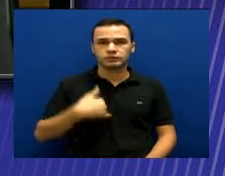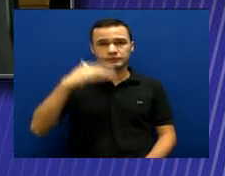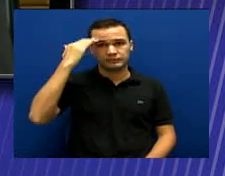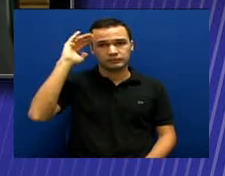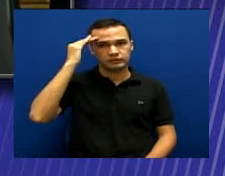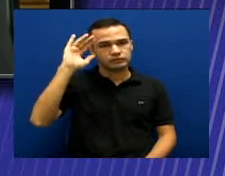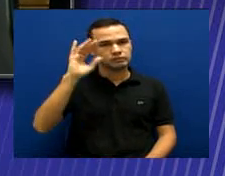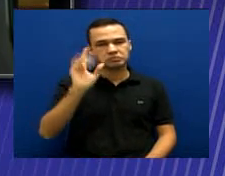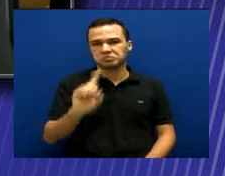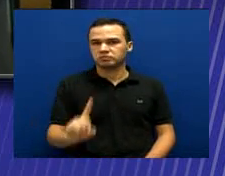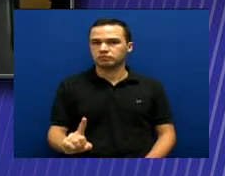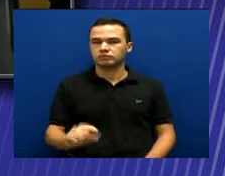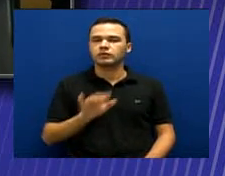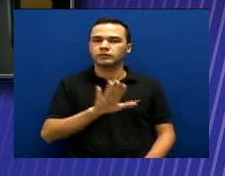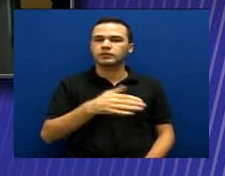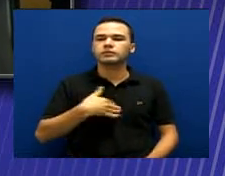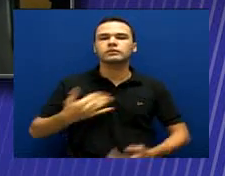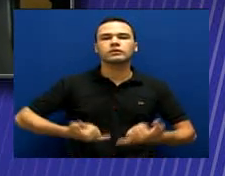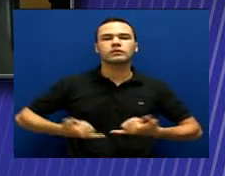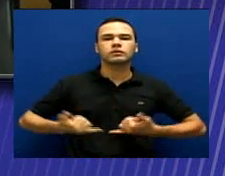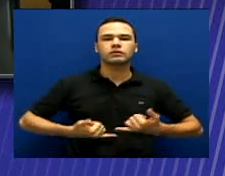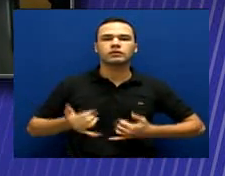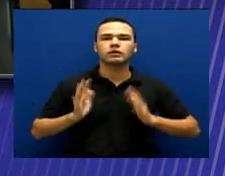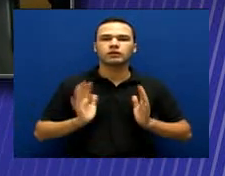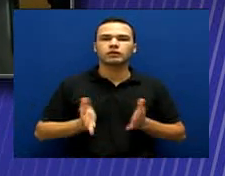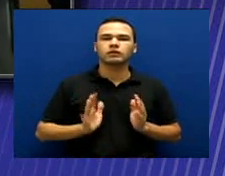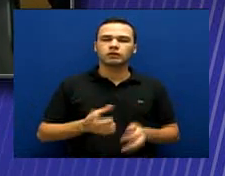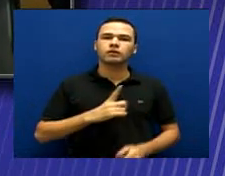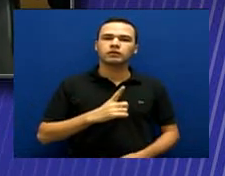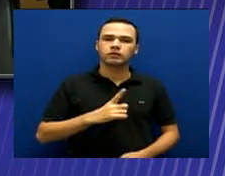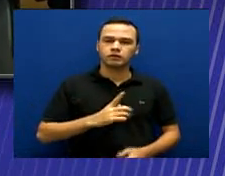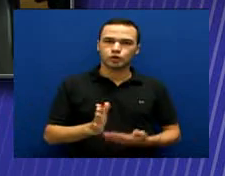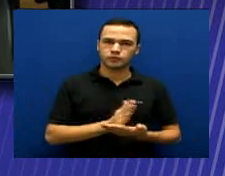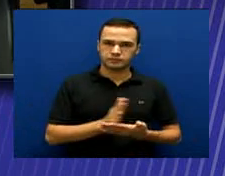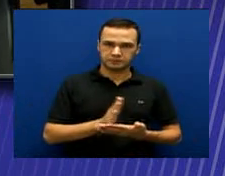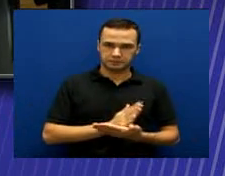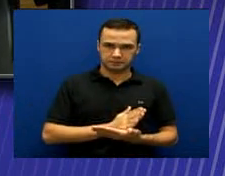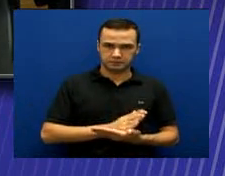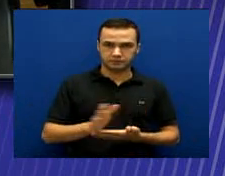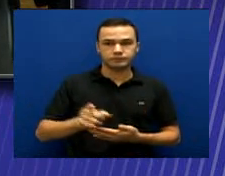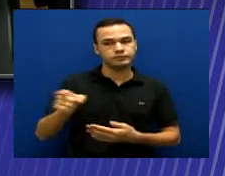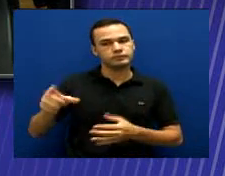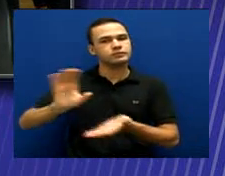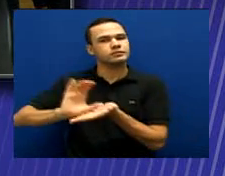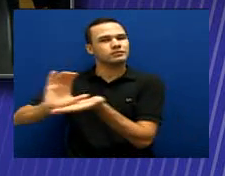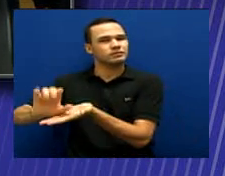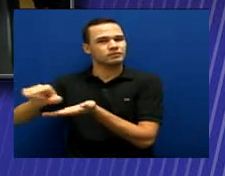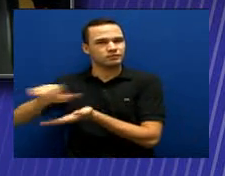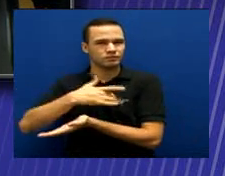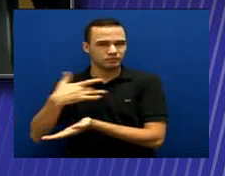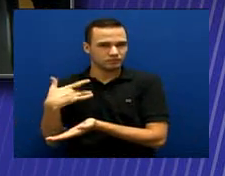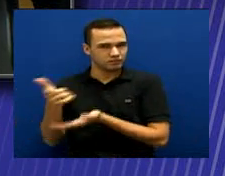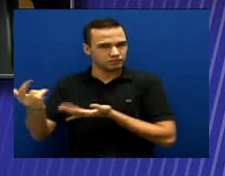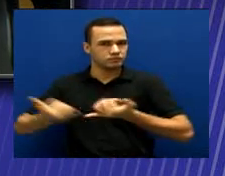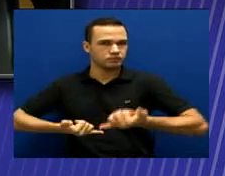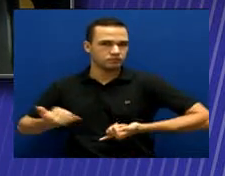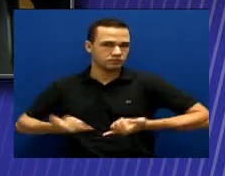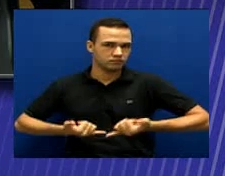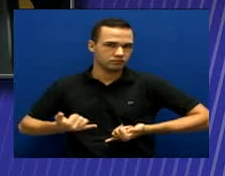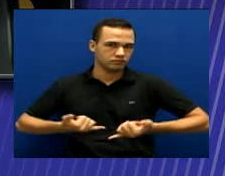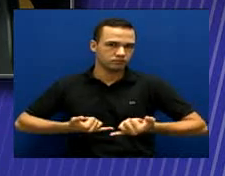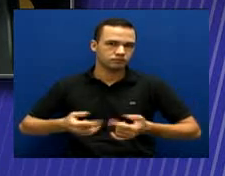os detalhes disso o que eu sei é pelo que já se complicou pelo que já se lhe se pelo que ouço no conselho municipal de saúde que é